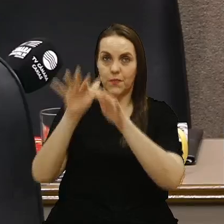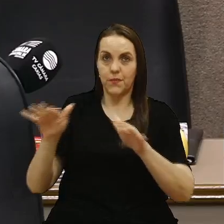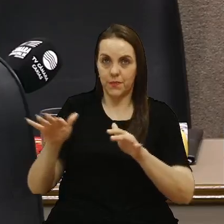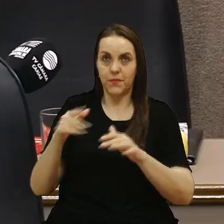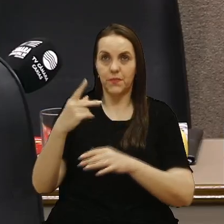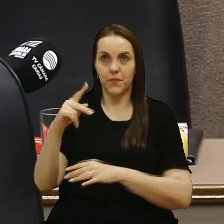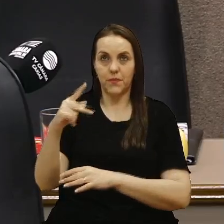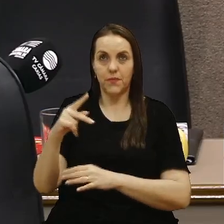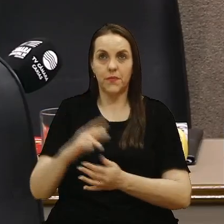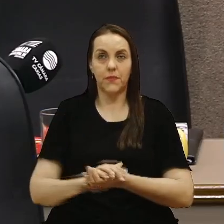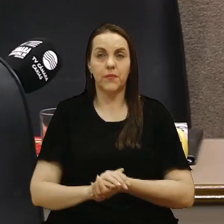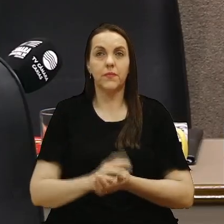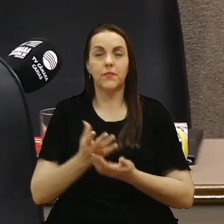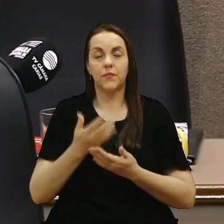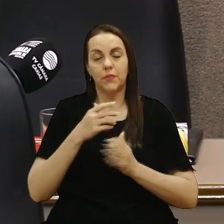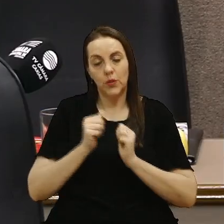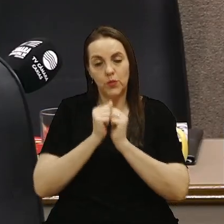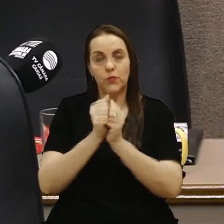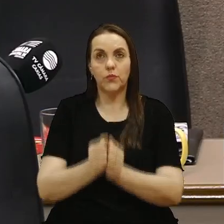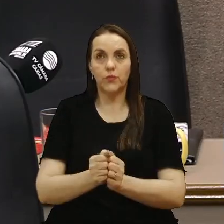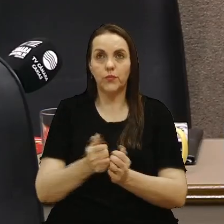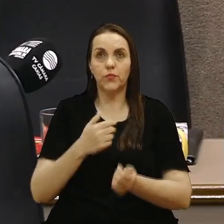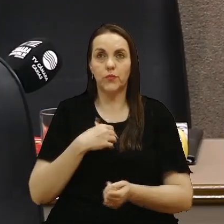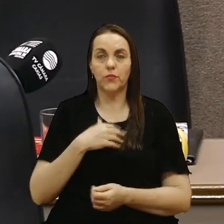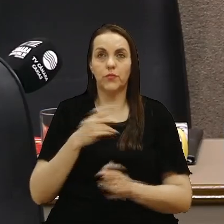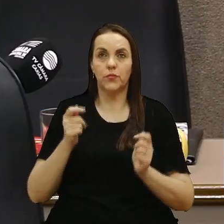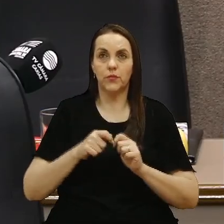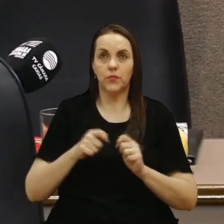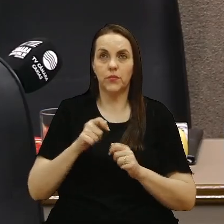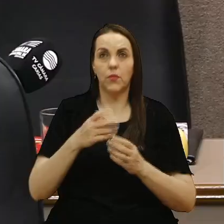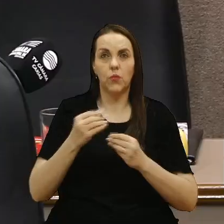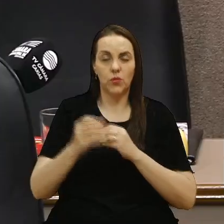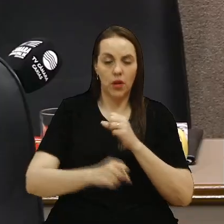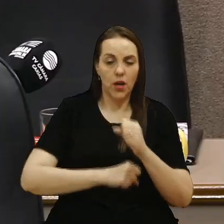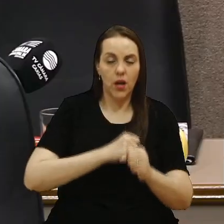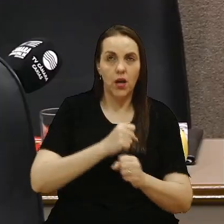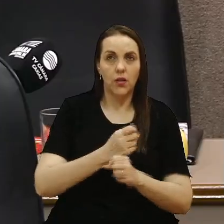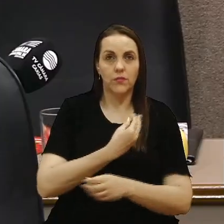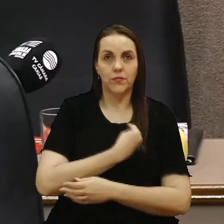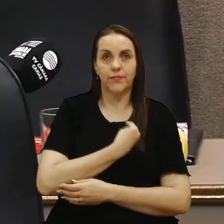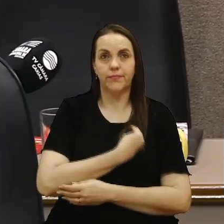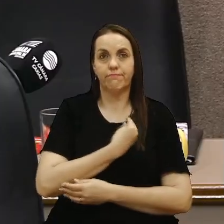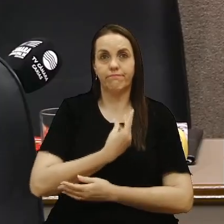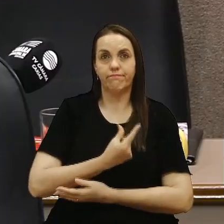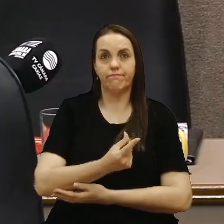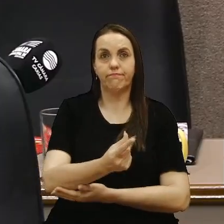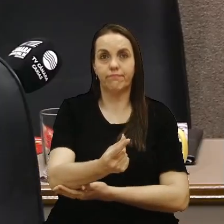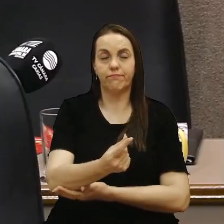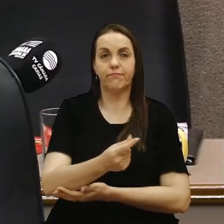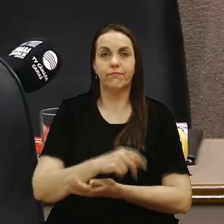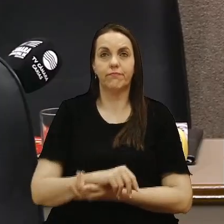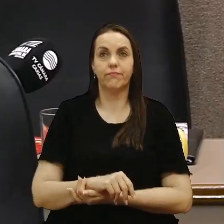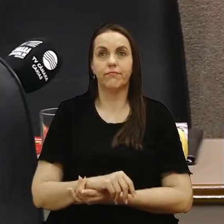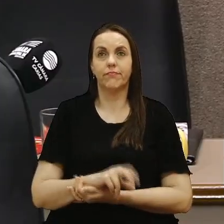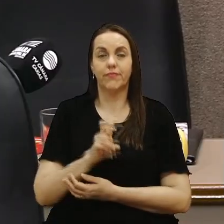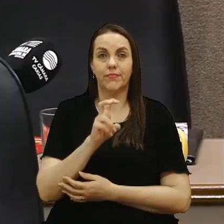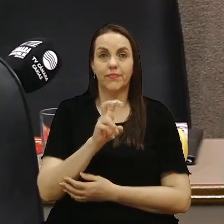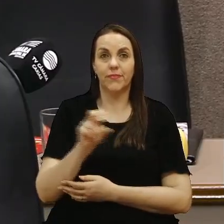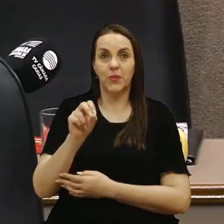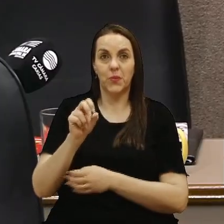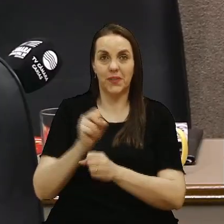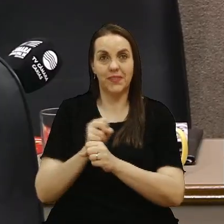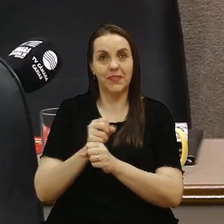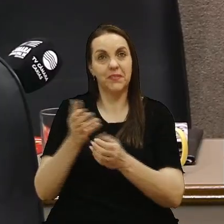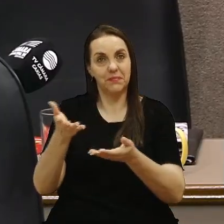que está conosco aí ombreando essa causa e possa ter muitos anos de vida aí pela frente, ele que está completando aí 5 décadas nessa